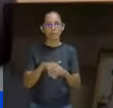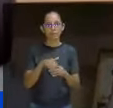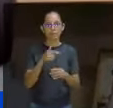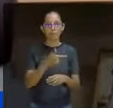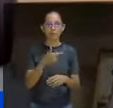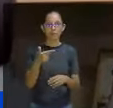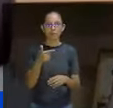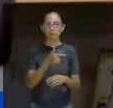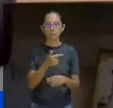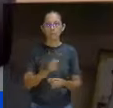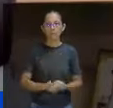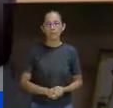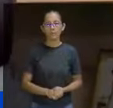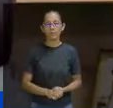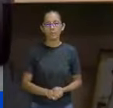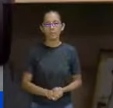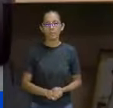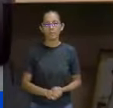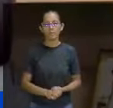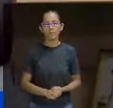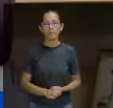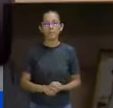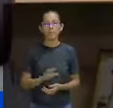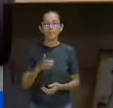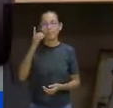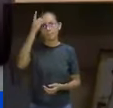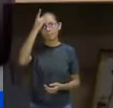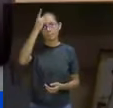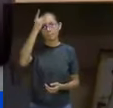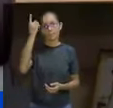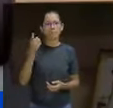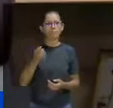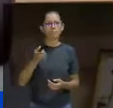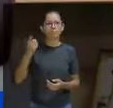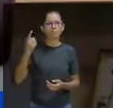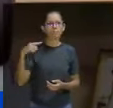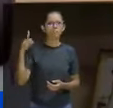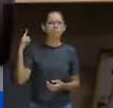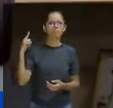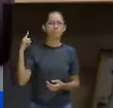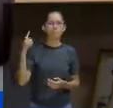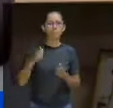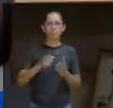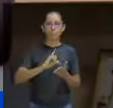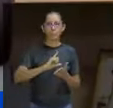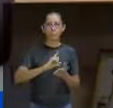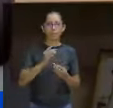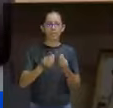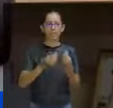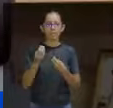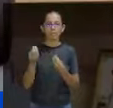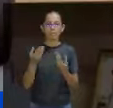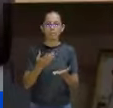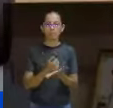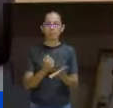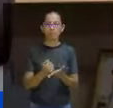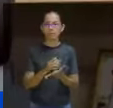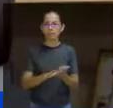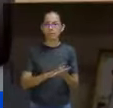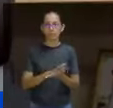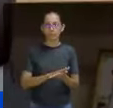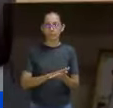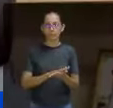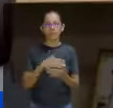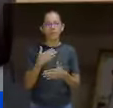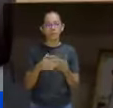dessa recalcitrância da diretoria anterior, o partido ele fez várias diligências perante os órgãos oficiais para